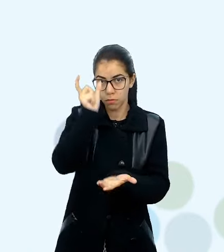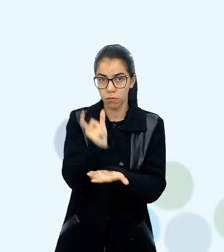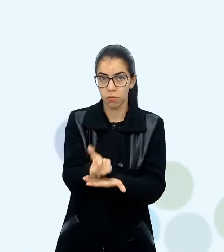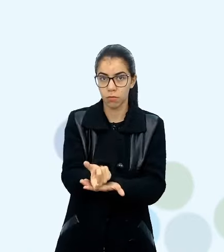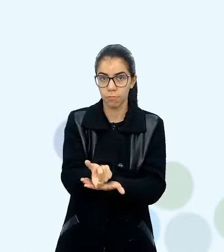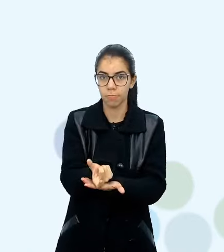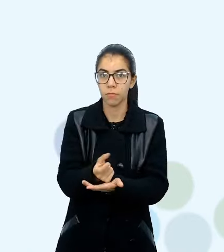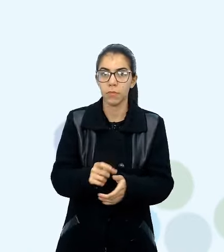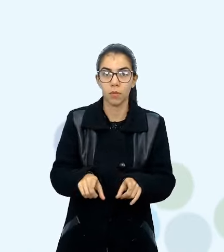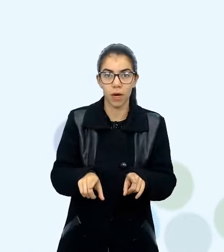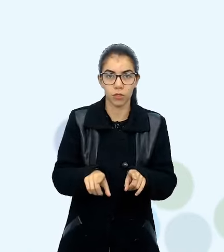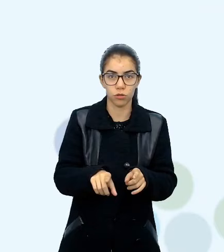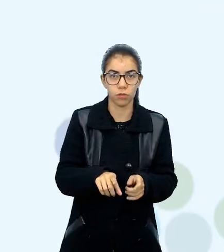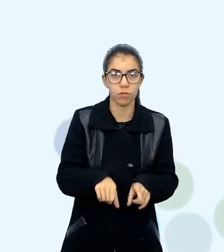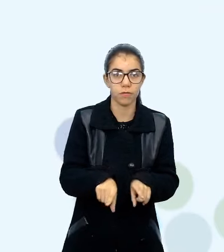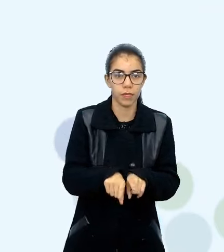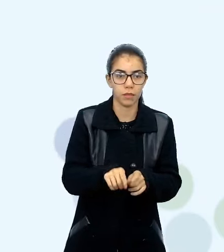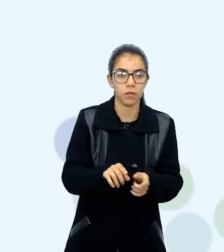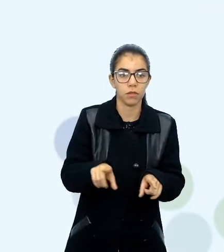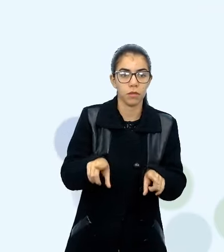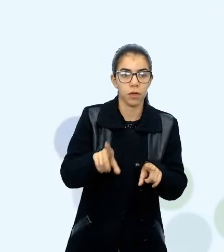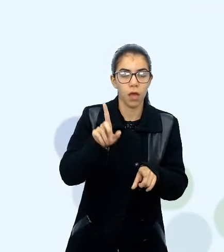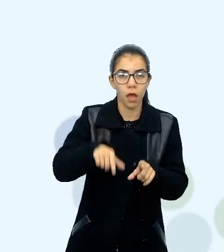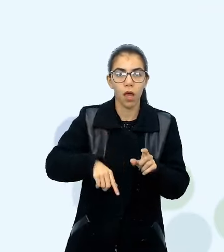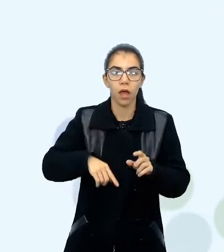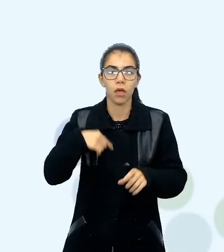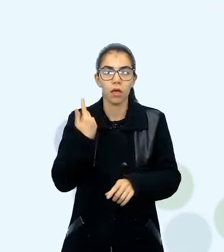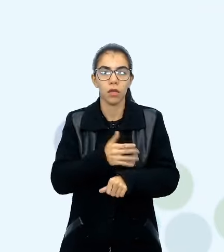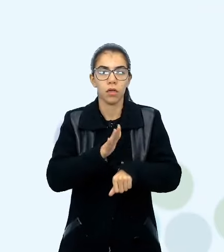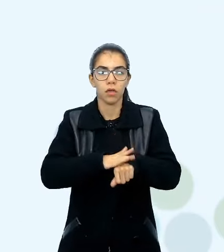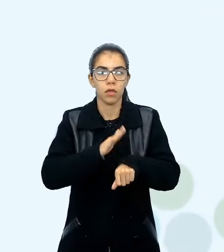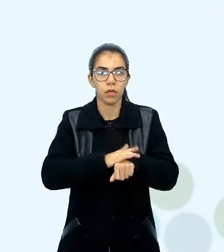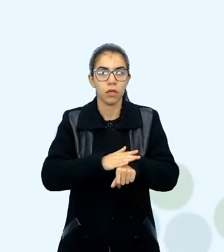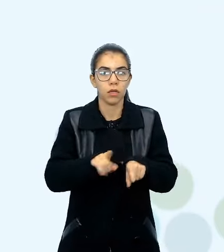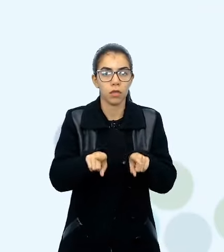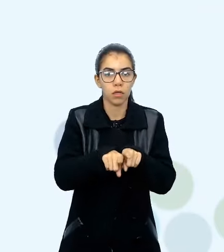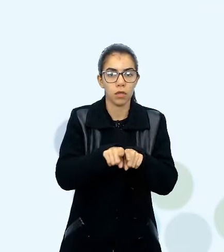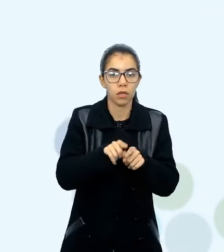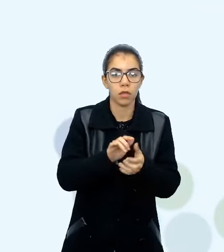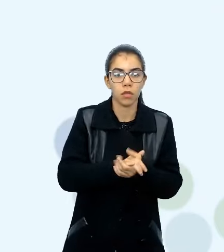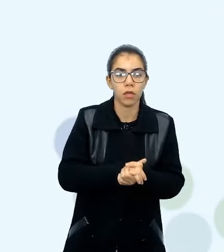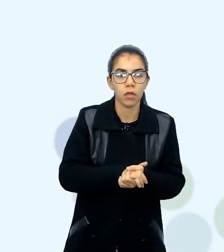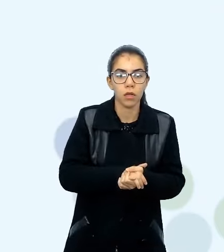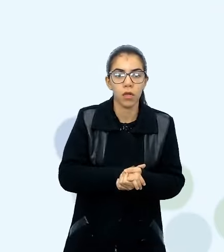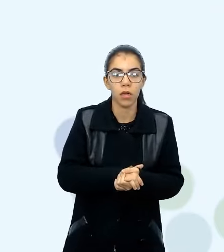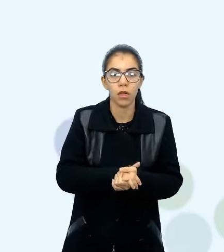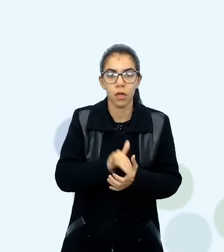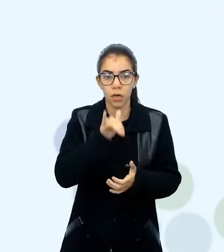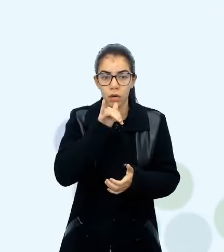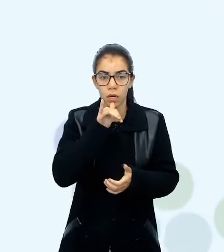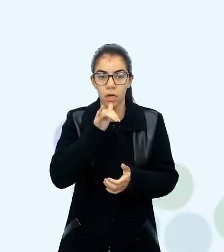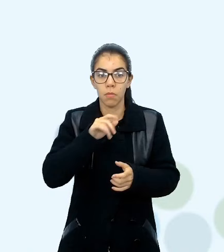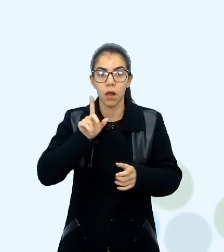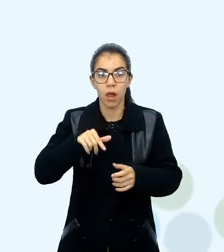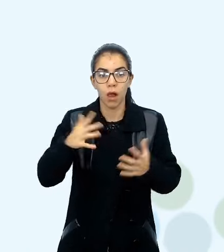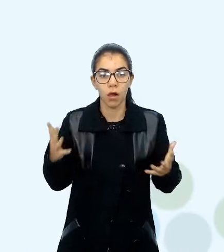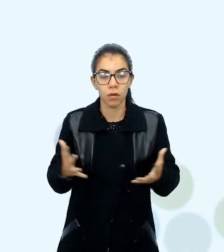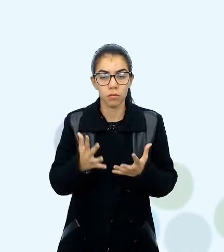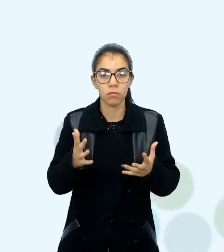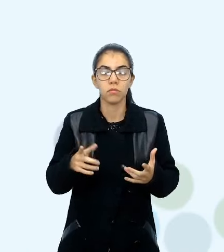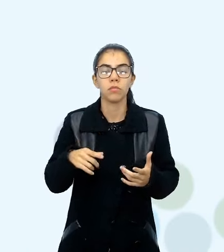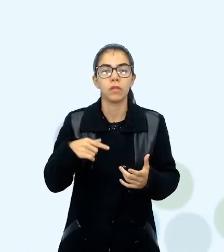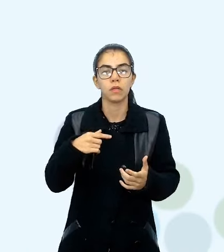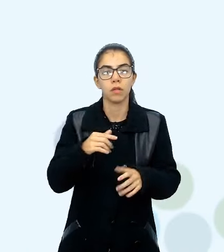tenho as crianças aqui pequenas, né, a gente faz cantos de interação, justamente para poder que